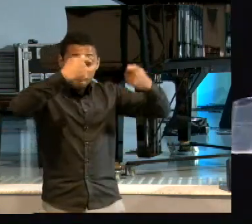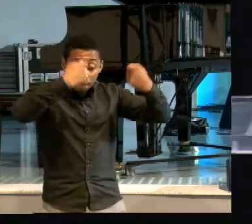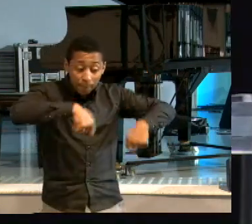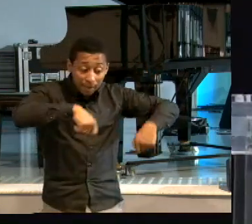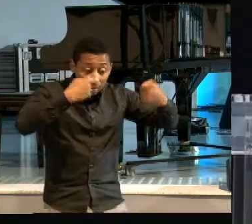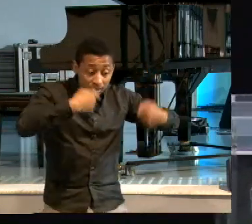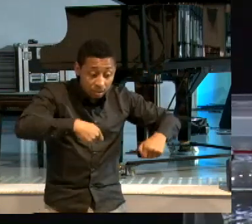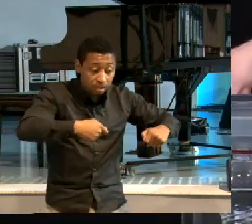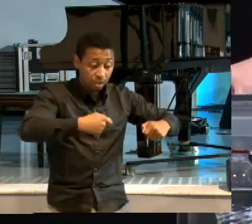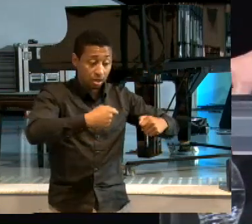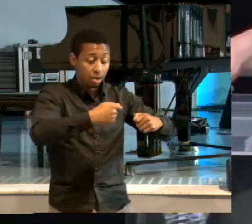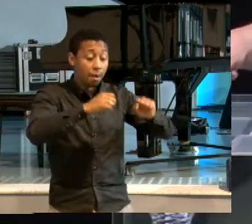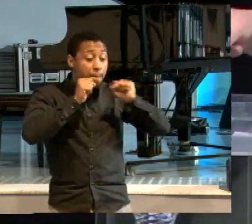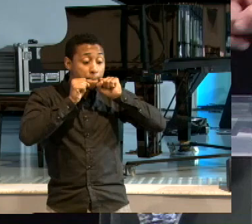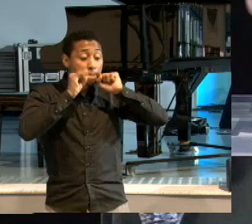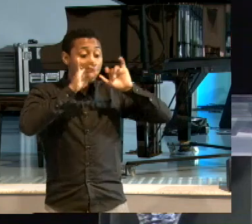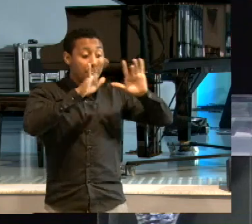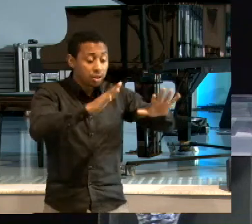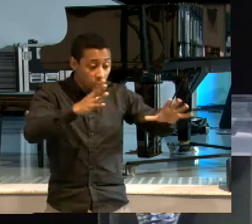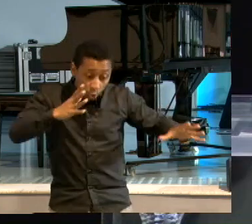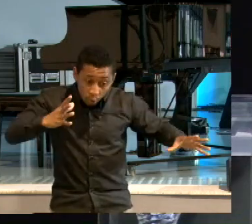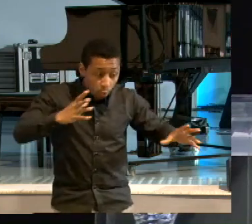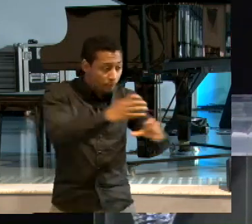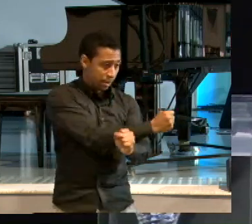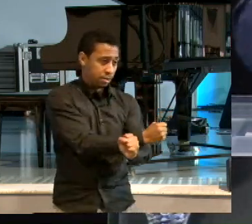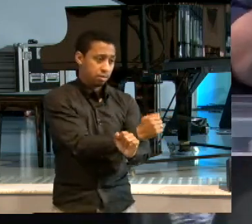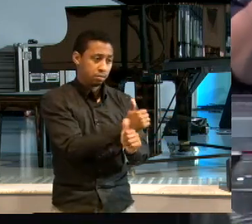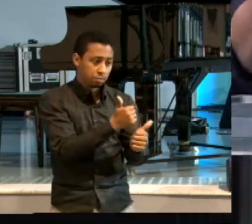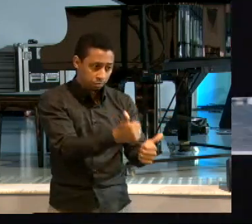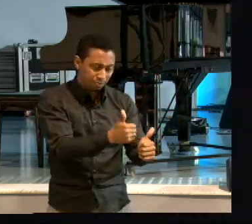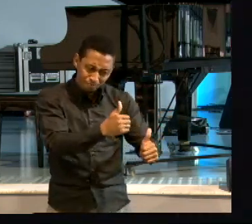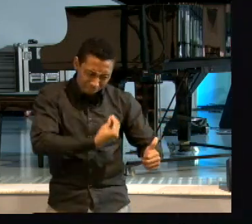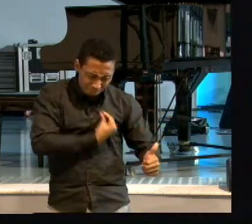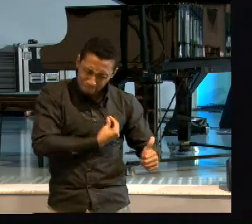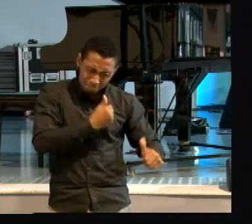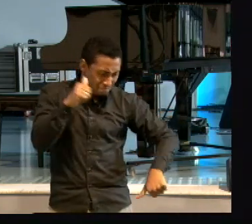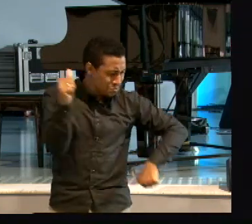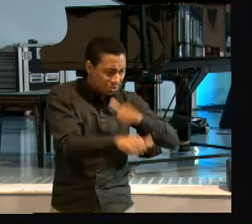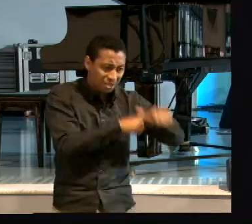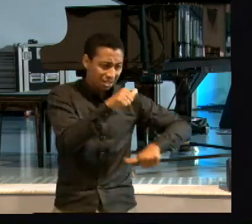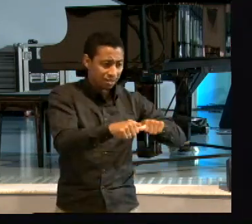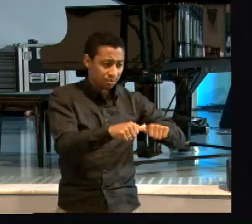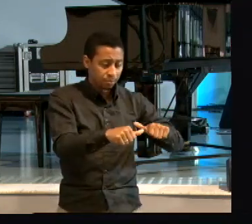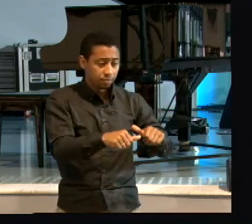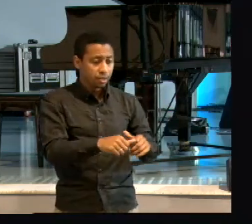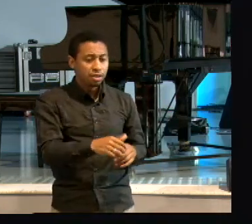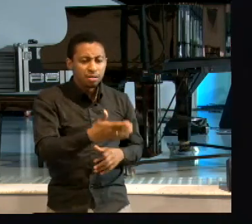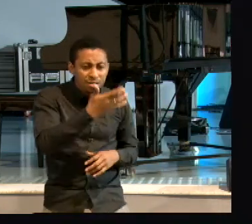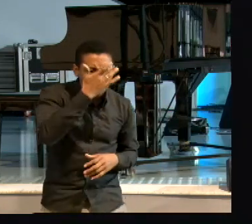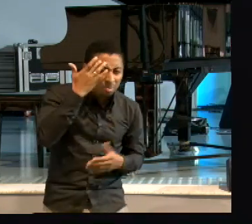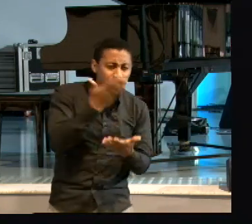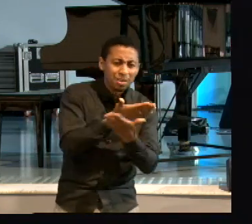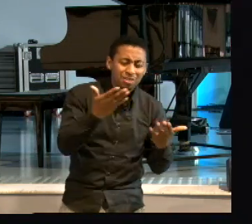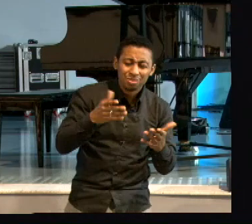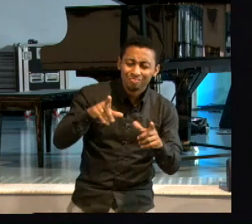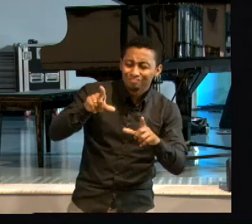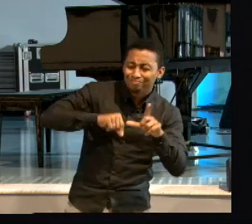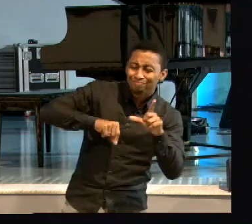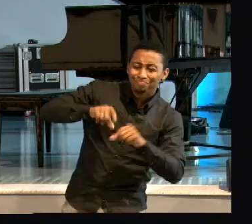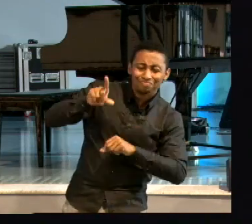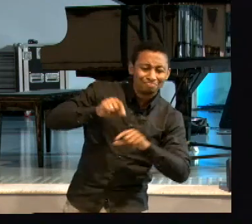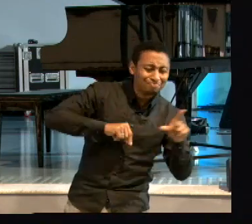e muitas vezes não está aceitando o vestido todo, está escolhendo uma parte, tem um outro propósito em mente.